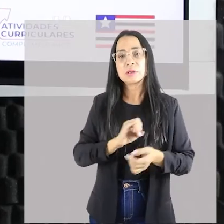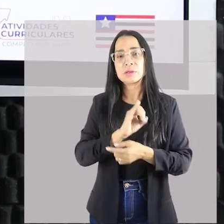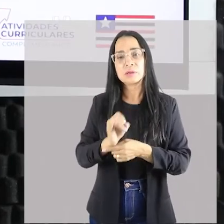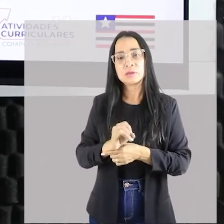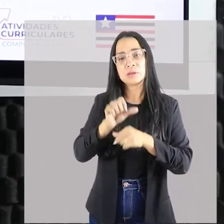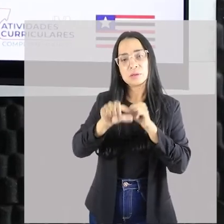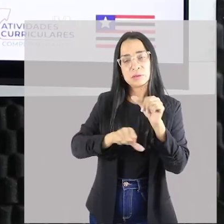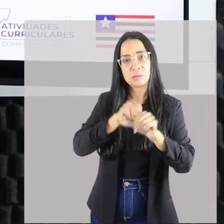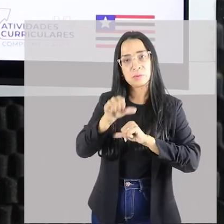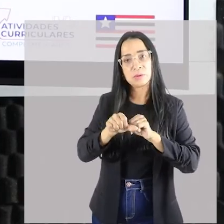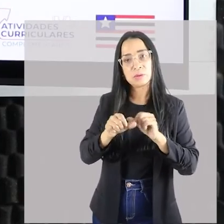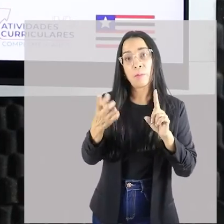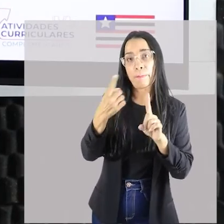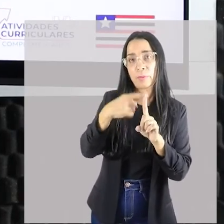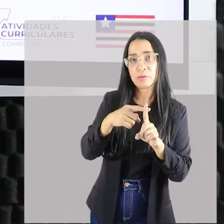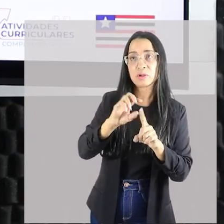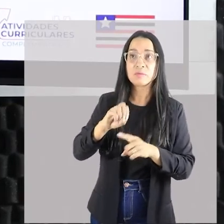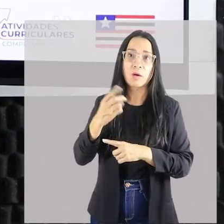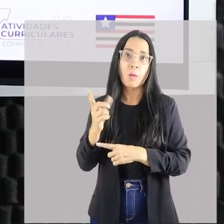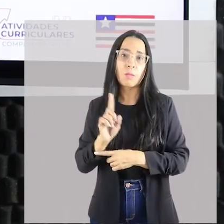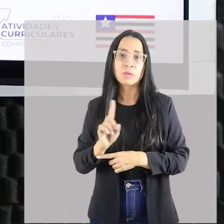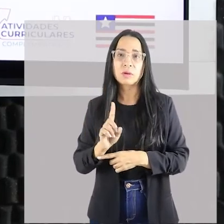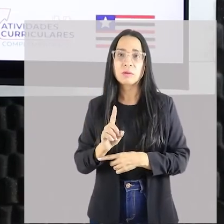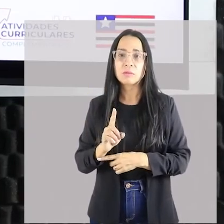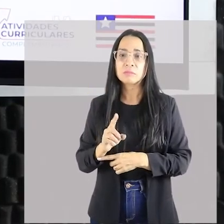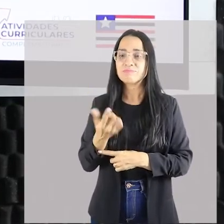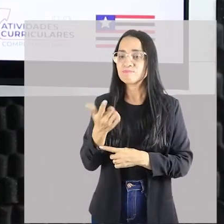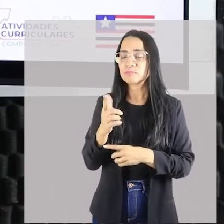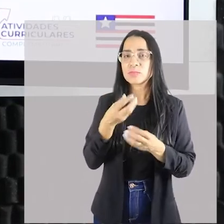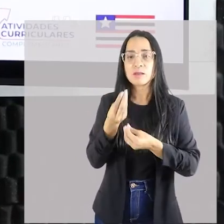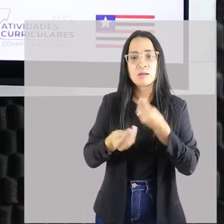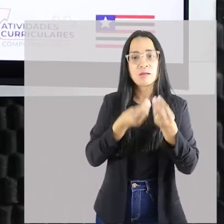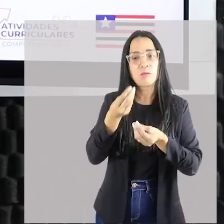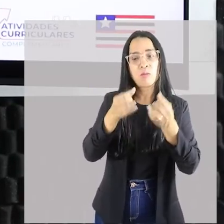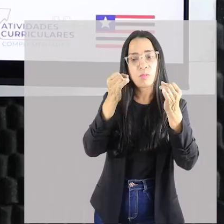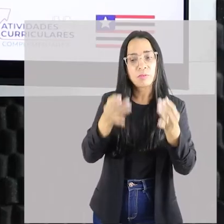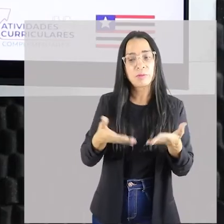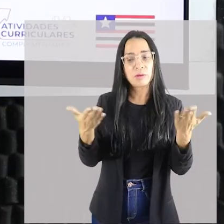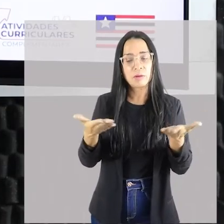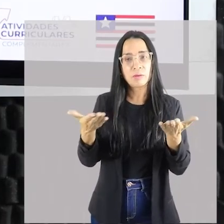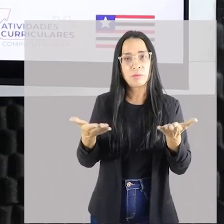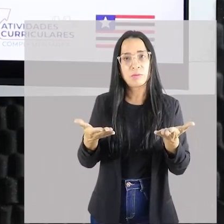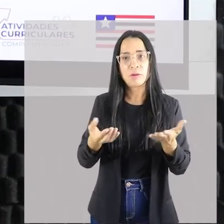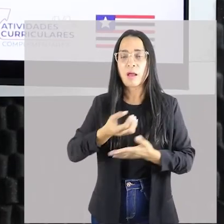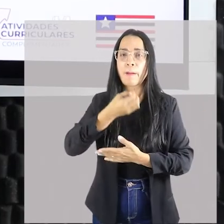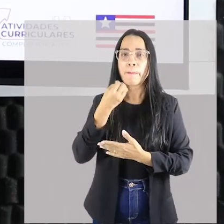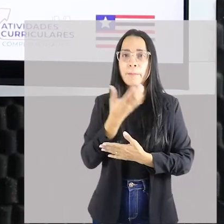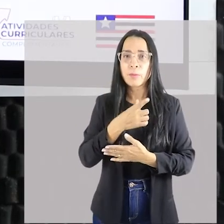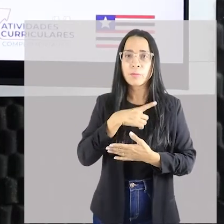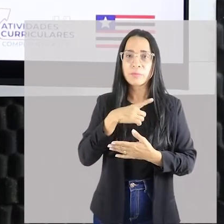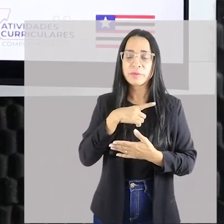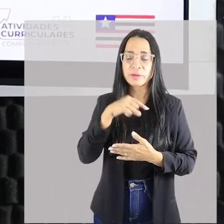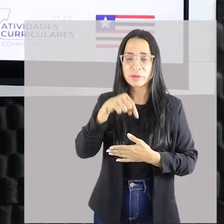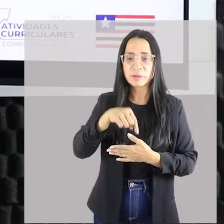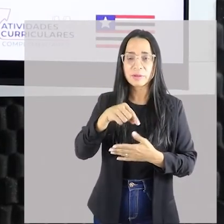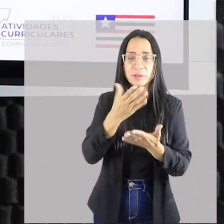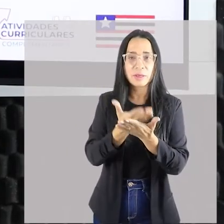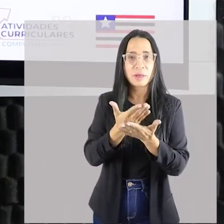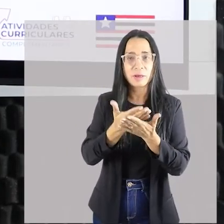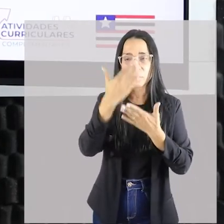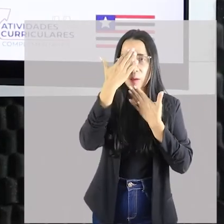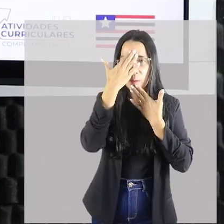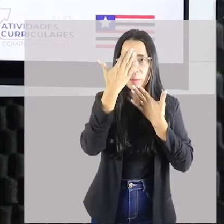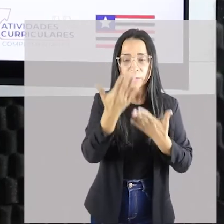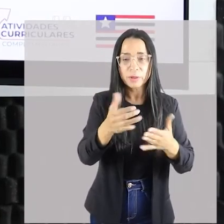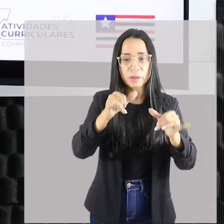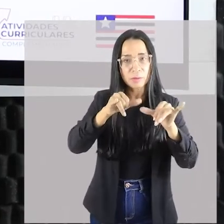ser positivas ou não, a gente não tem, né, como estabelecer nesse momento, tá certo? Foi muito bom te ter aqui nessa aula, tá? Obrigada